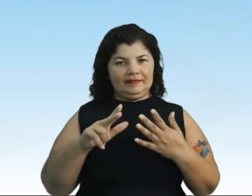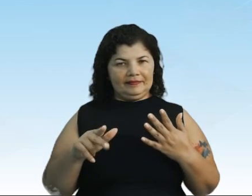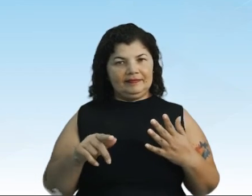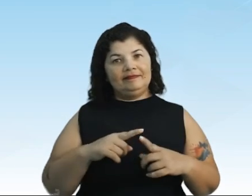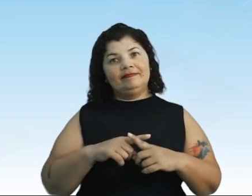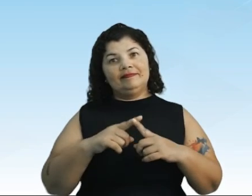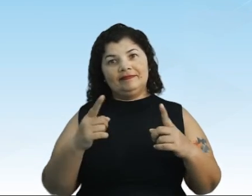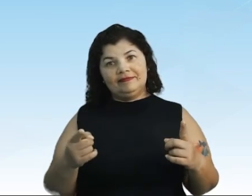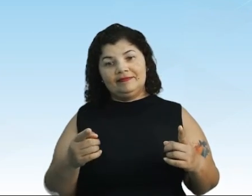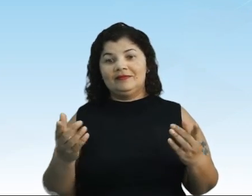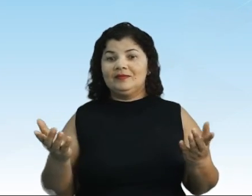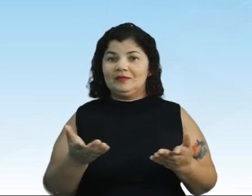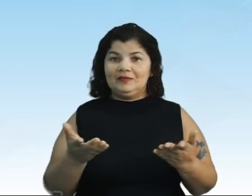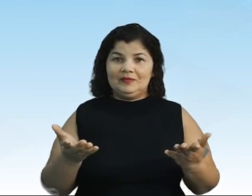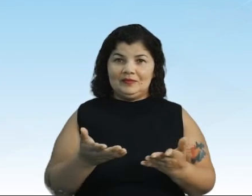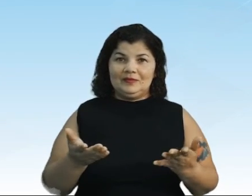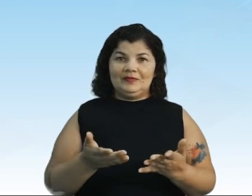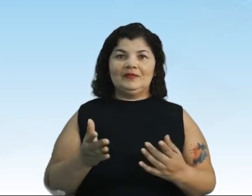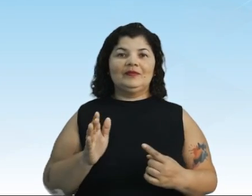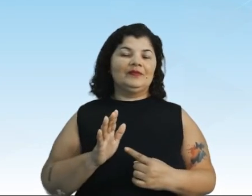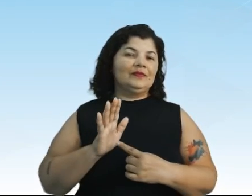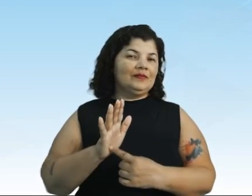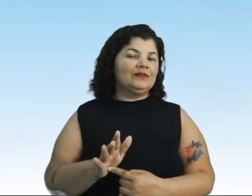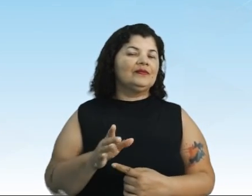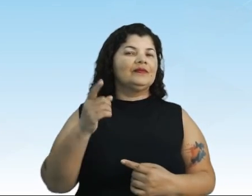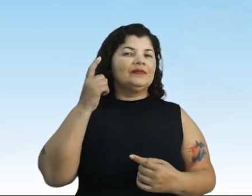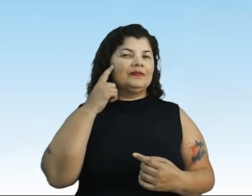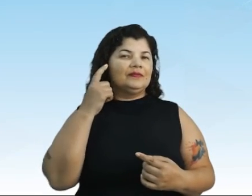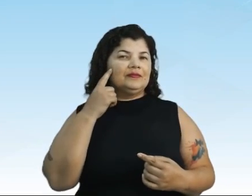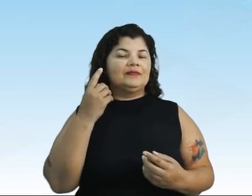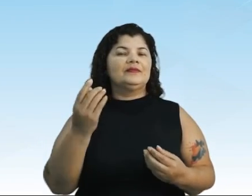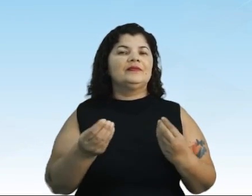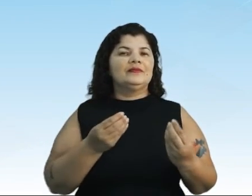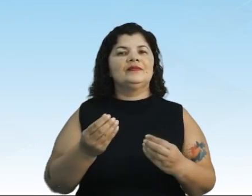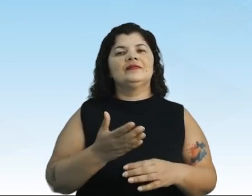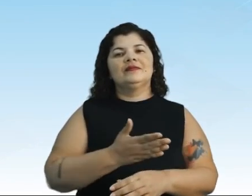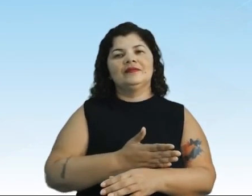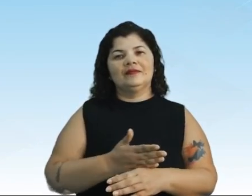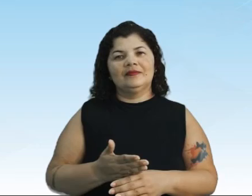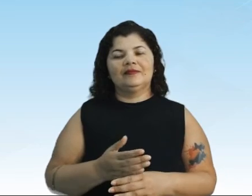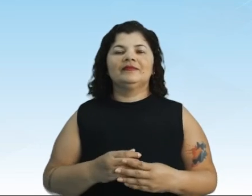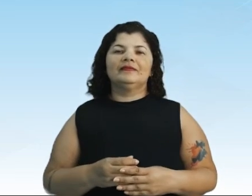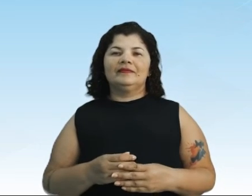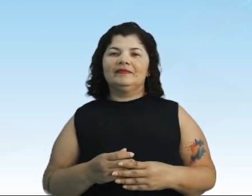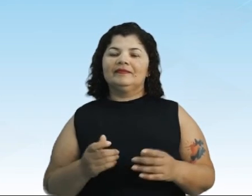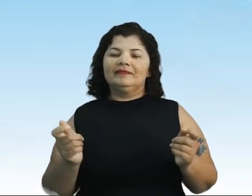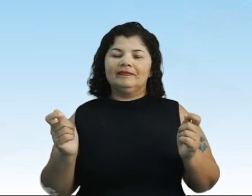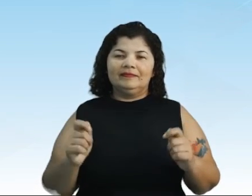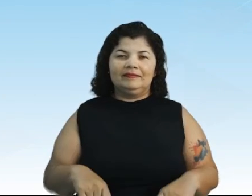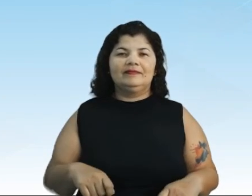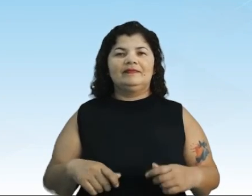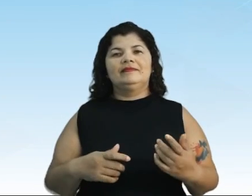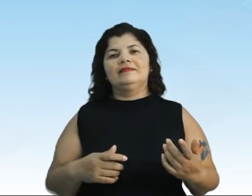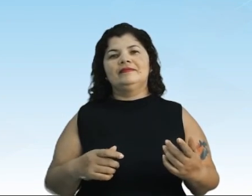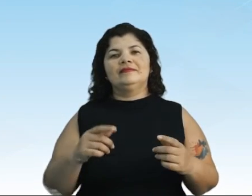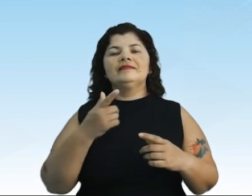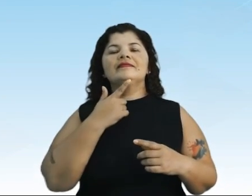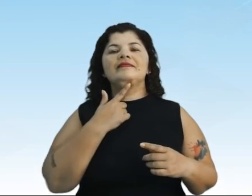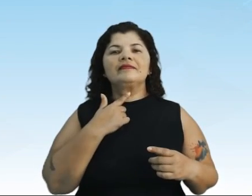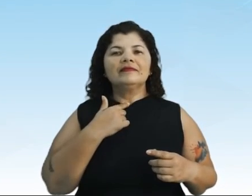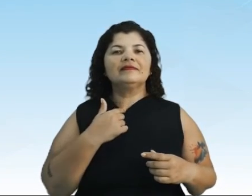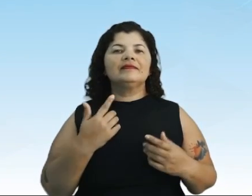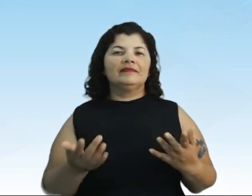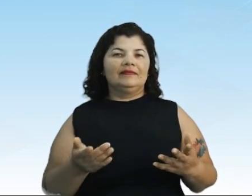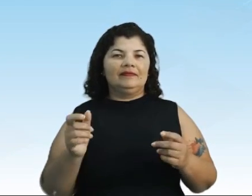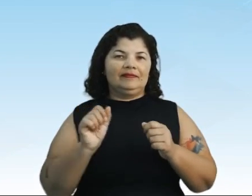nosso sentido de hoje foi desse da gente pensar habilidades, né? Competência, essa disposição, essa vontade